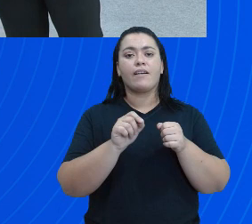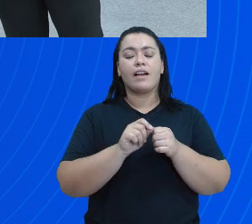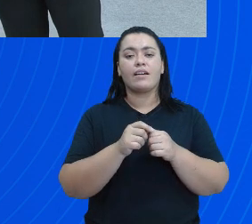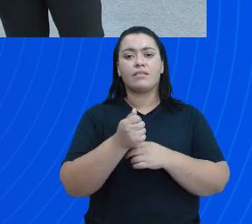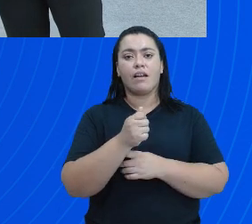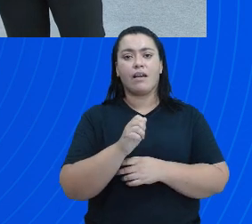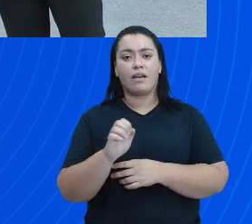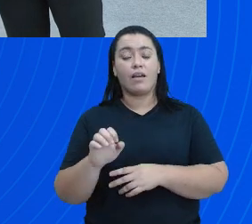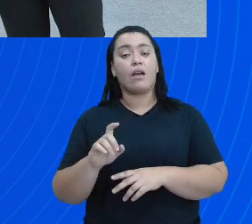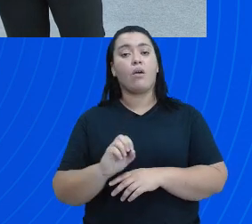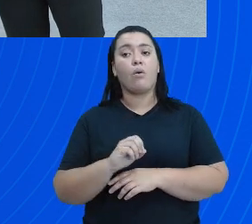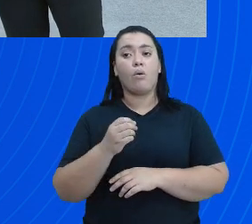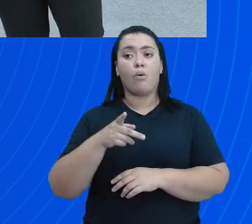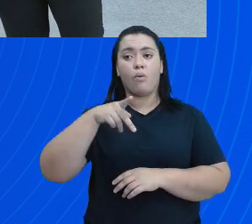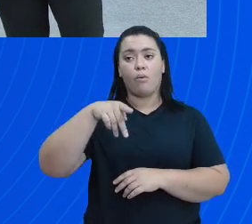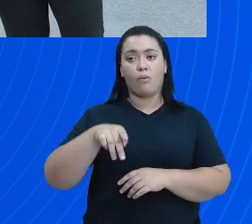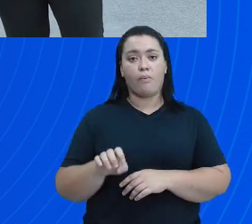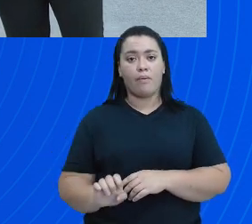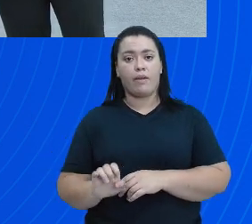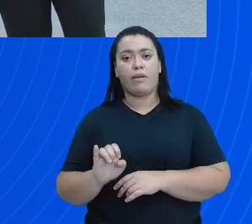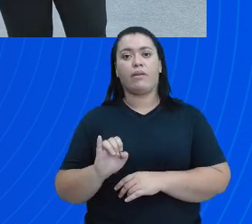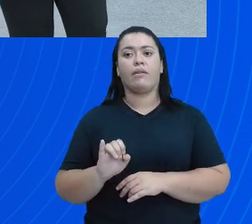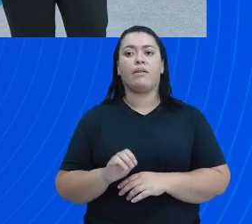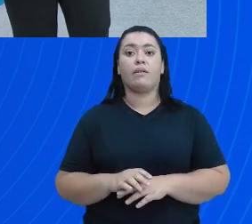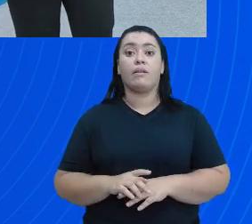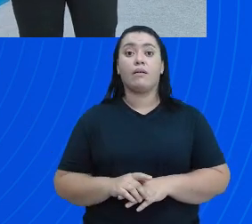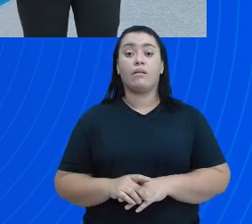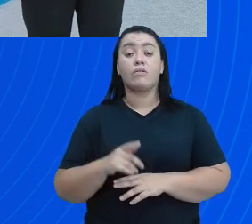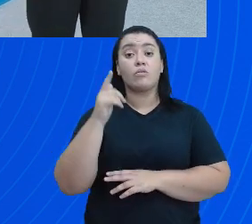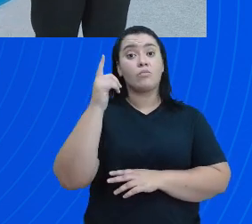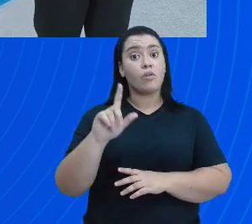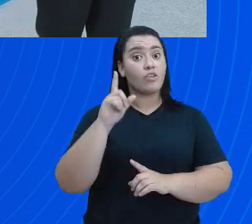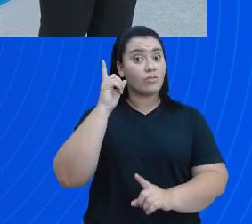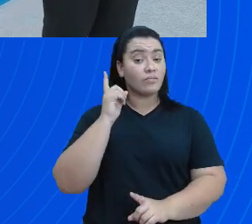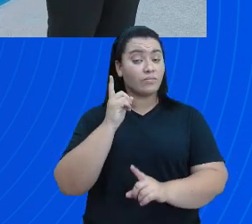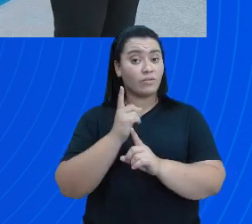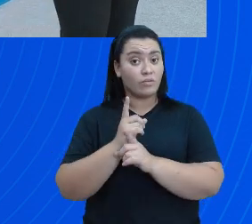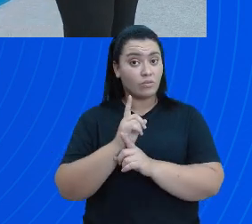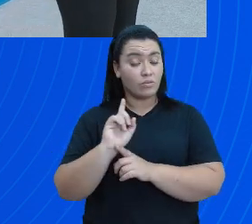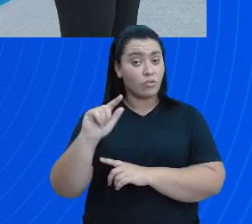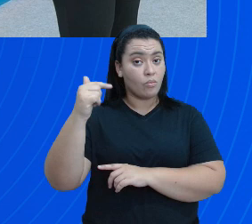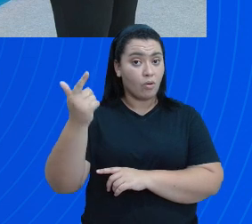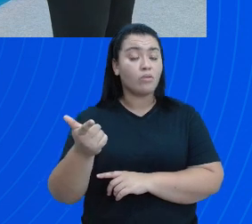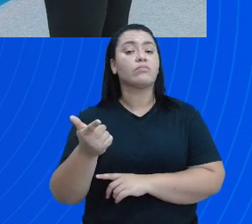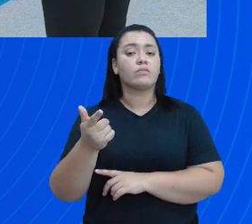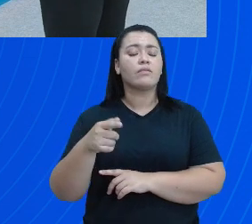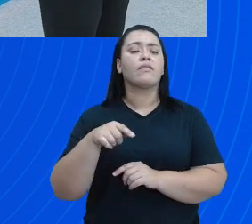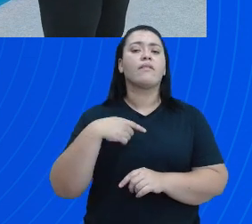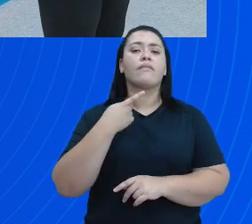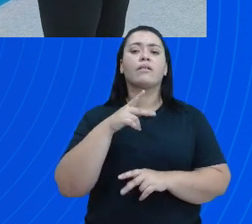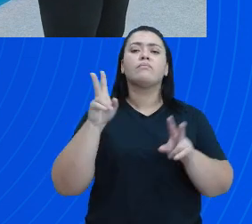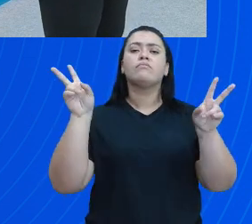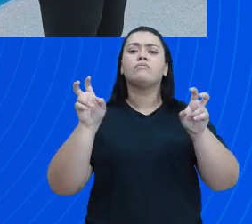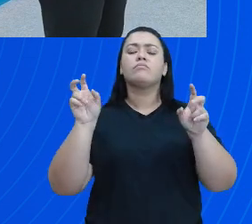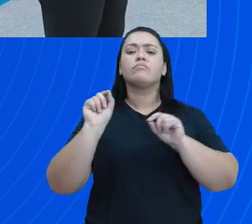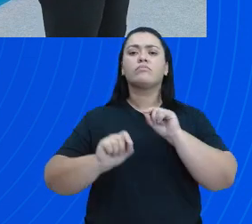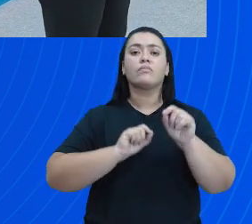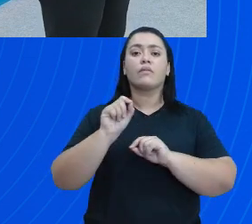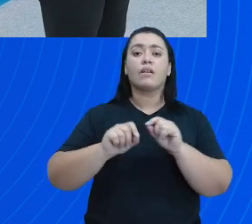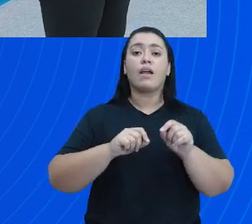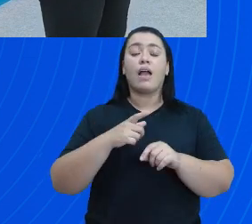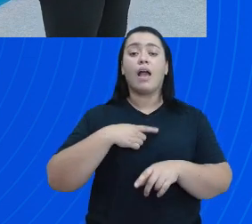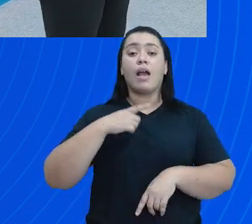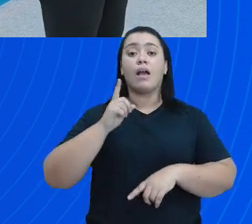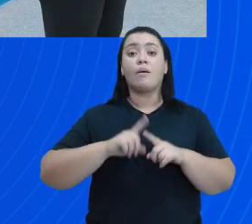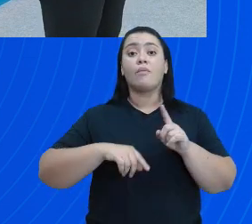AEE ou o PEI. No próximo encontro, nós vamos falar um pouco sobre os outros